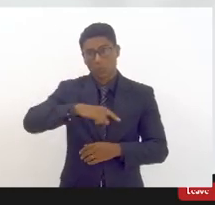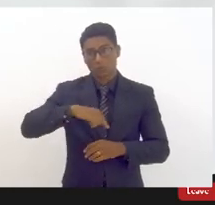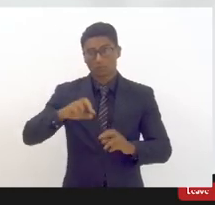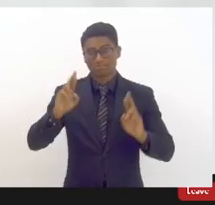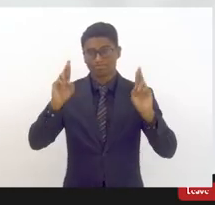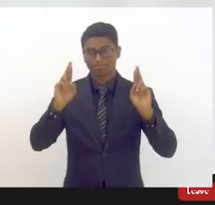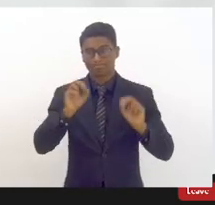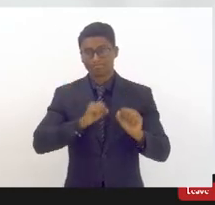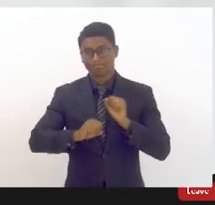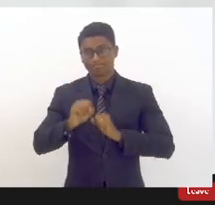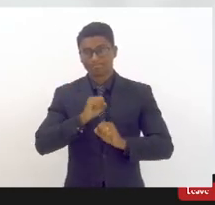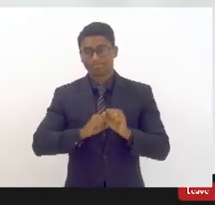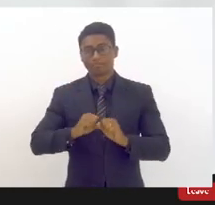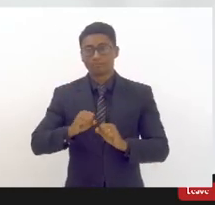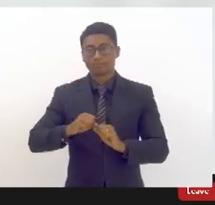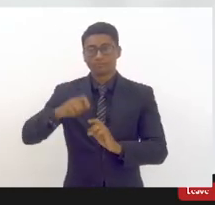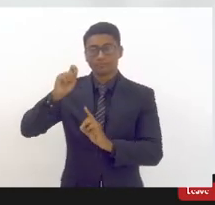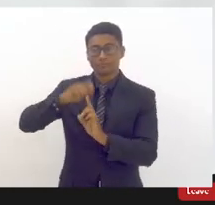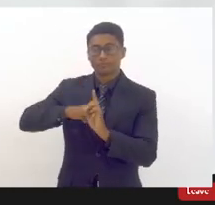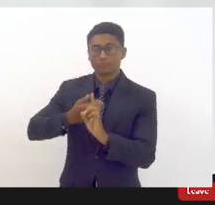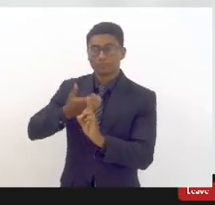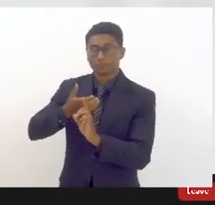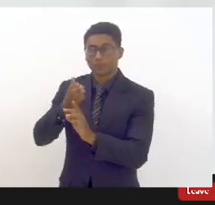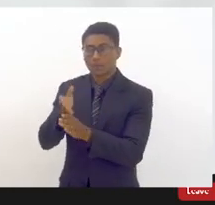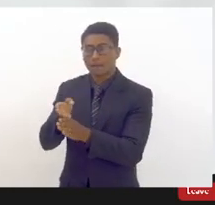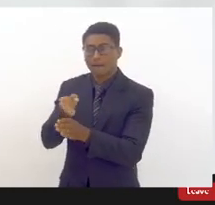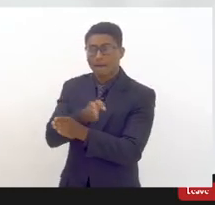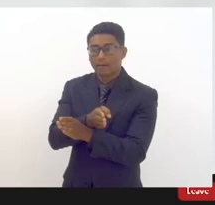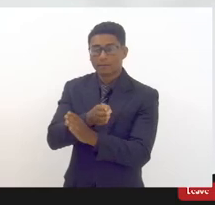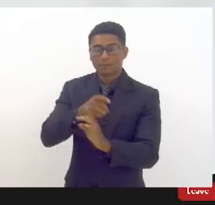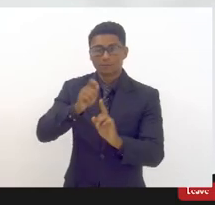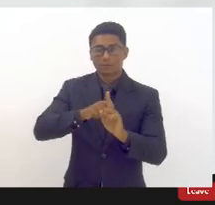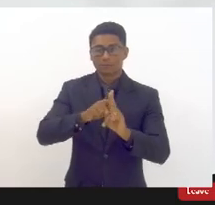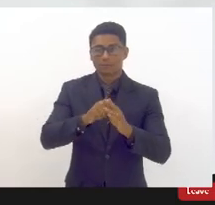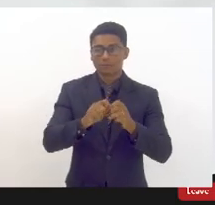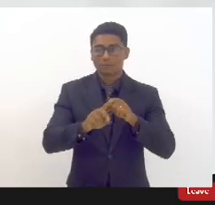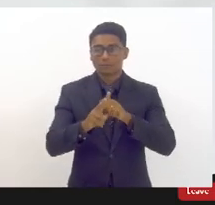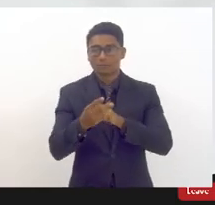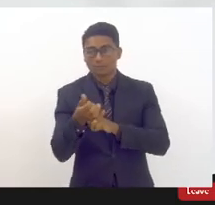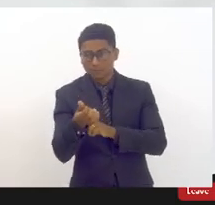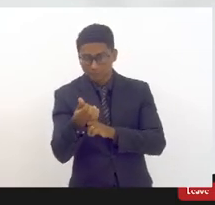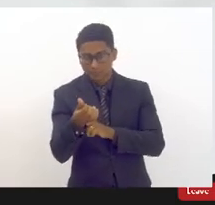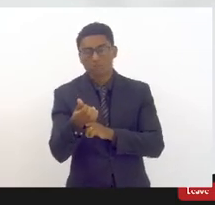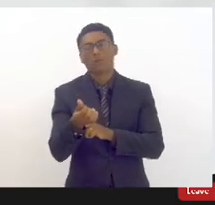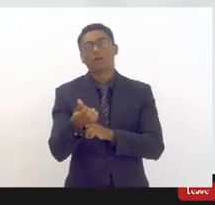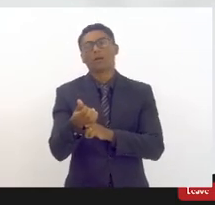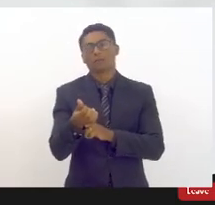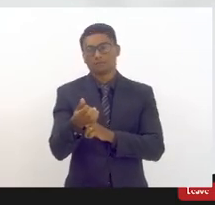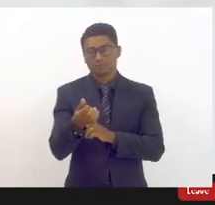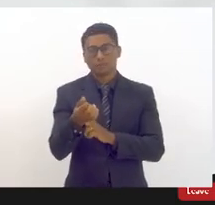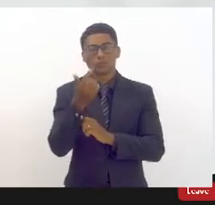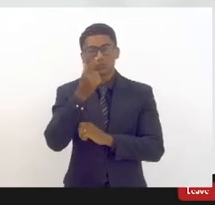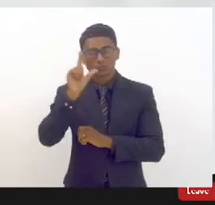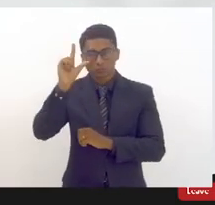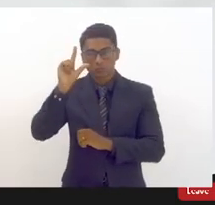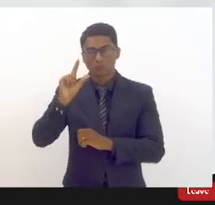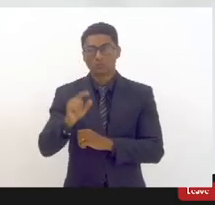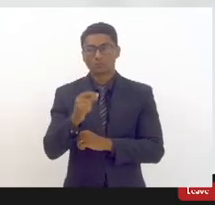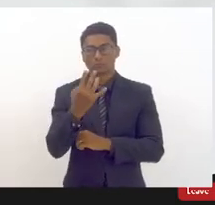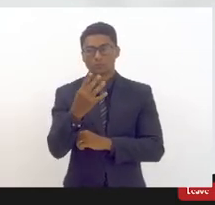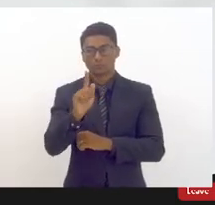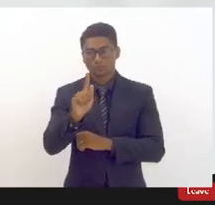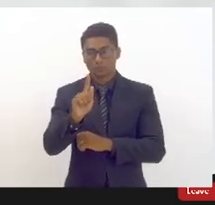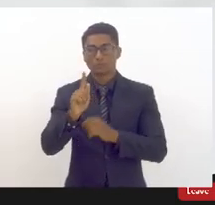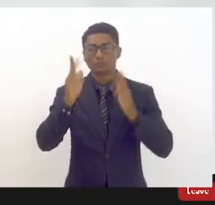antes de dezembro, ali no, mas no segundo semestre, em meados do segundo semestre, a gente consiga, para o 4G, já